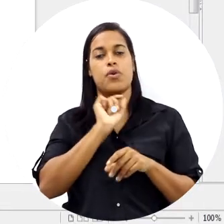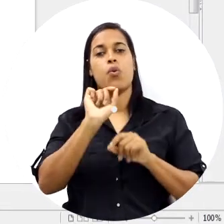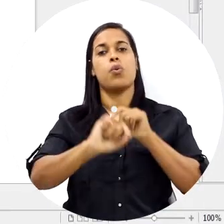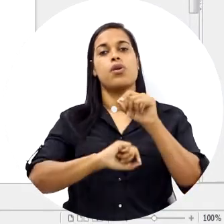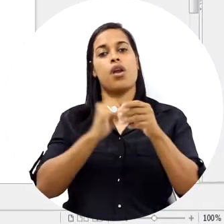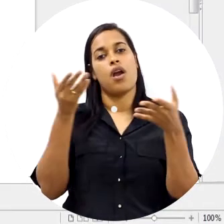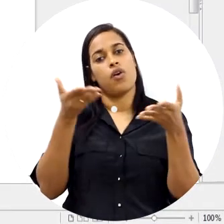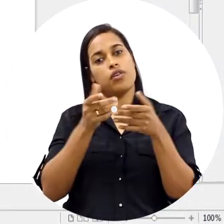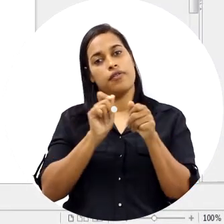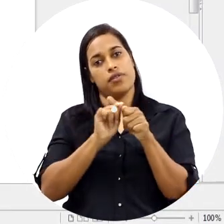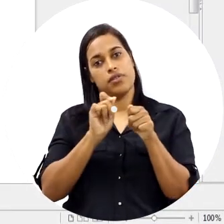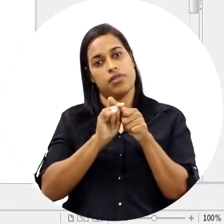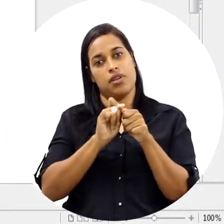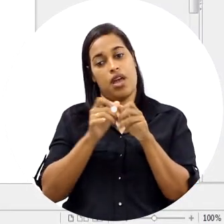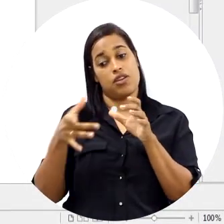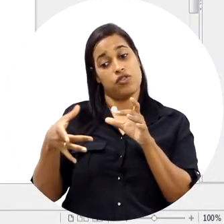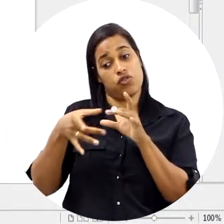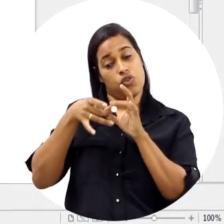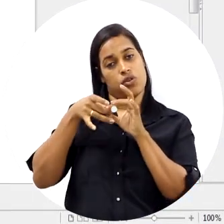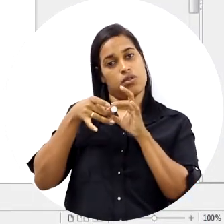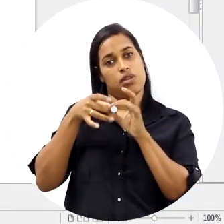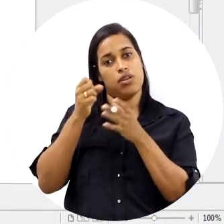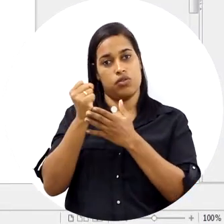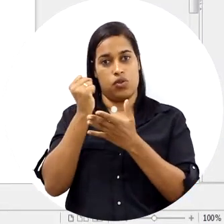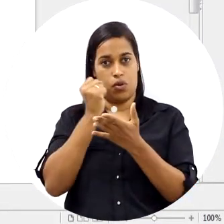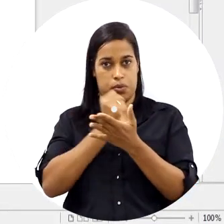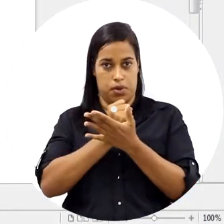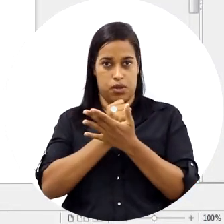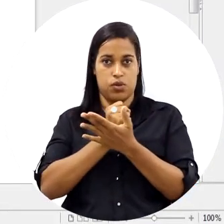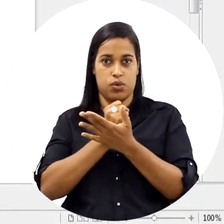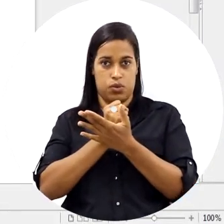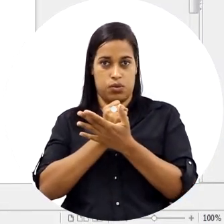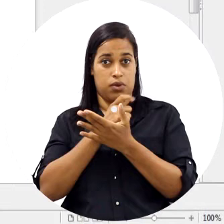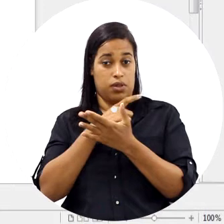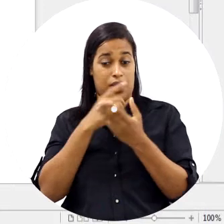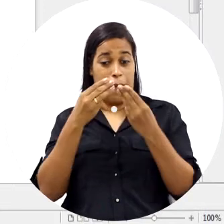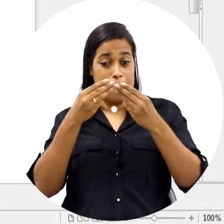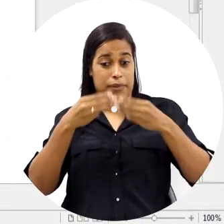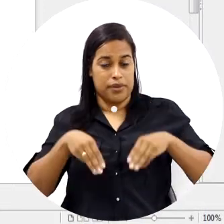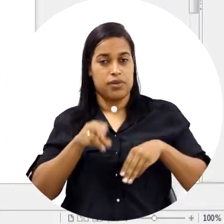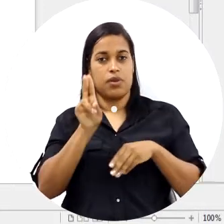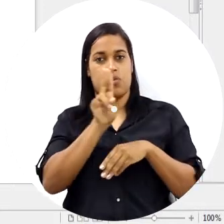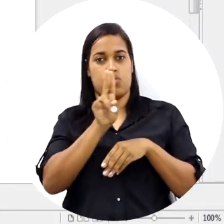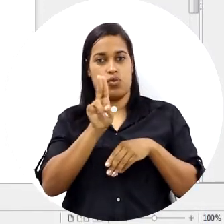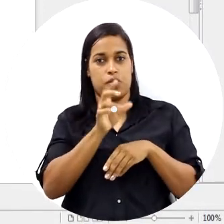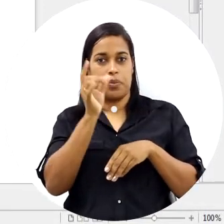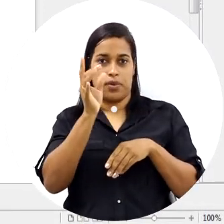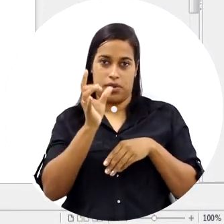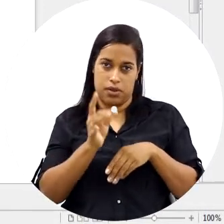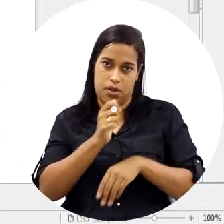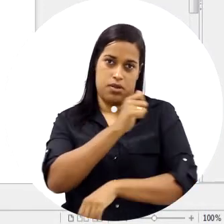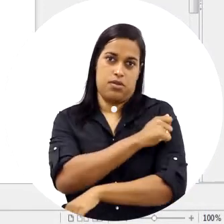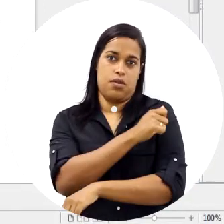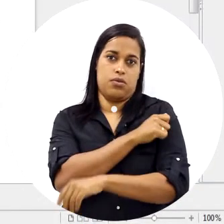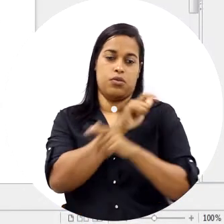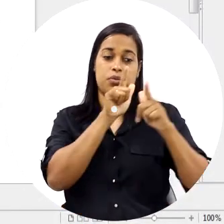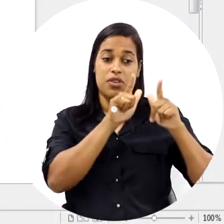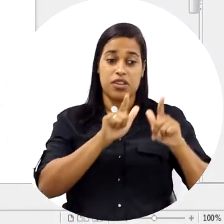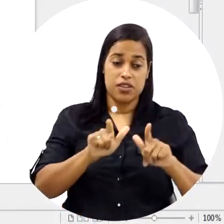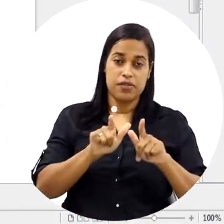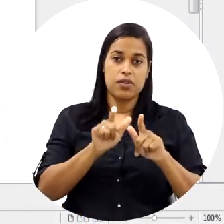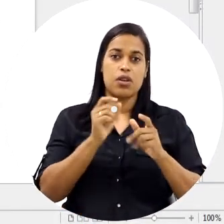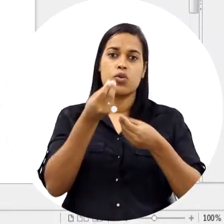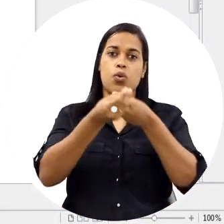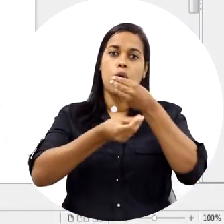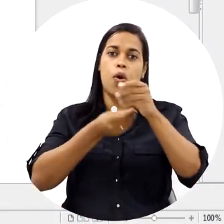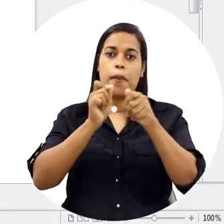agora? Basicamente, associar na parte do teu documento, onde tem a matrícula e o nome de cada aluno para o certificado. Como é que a